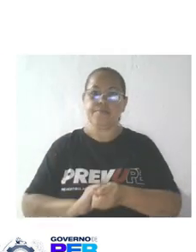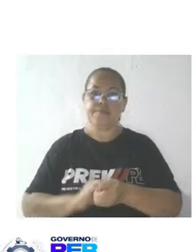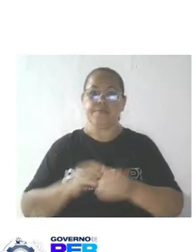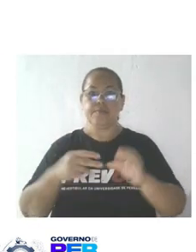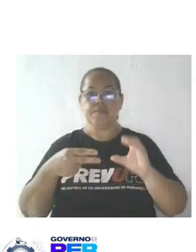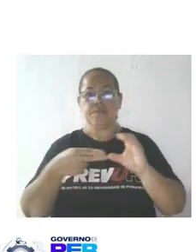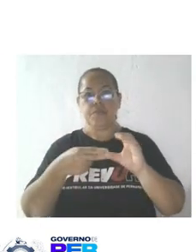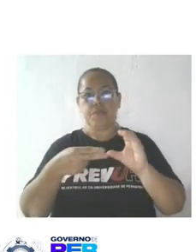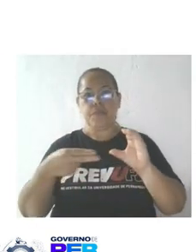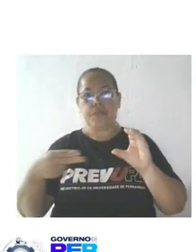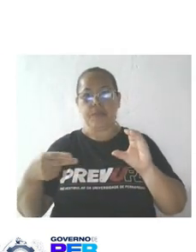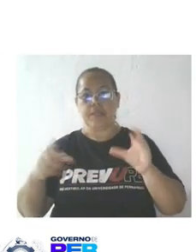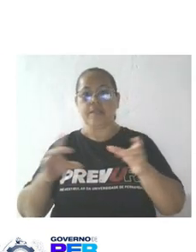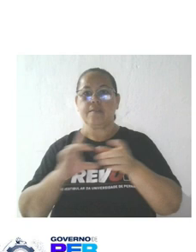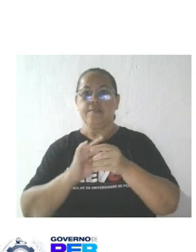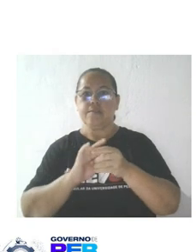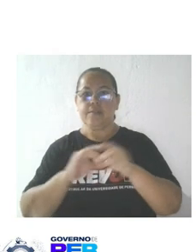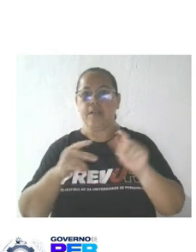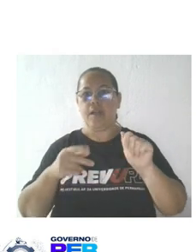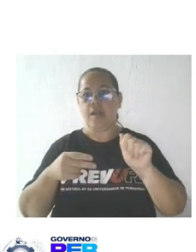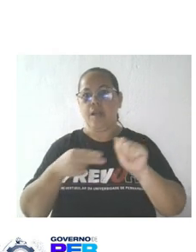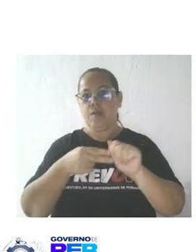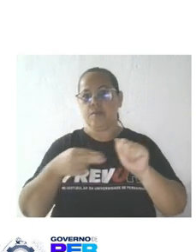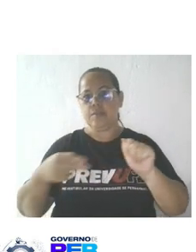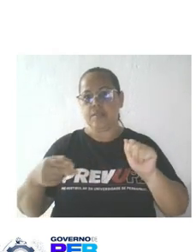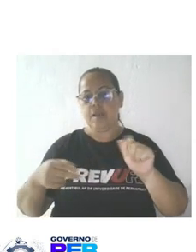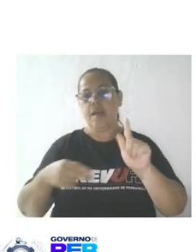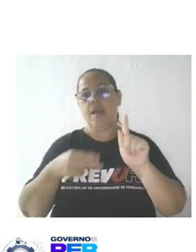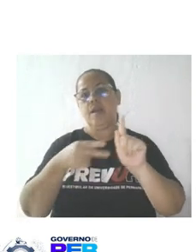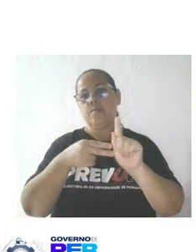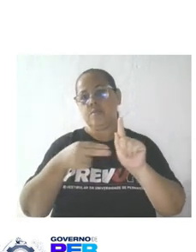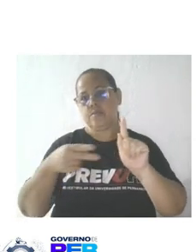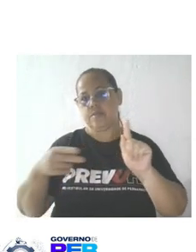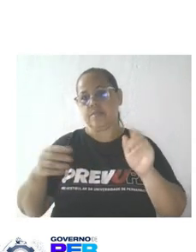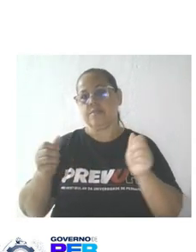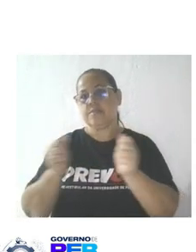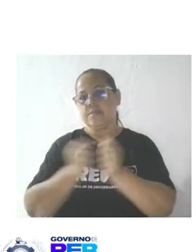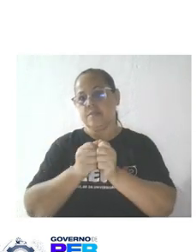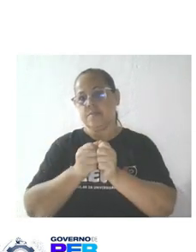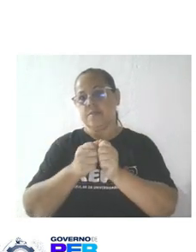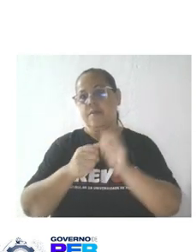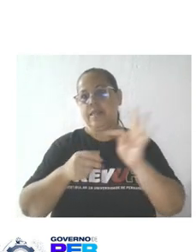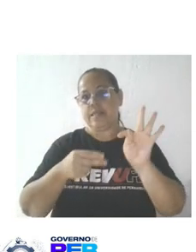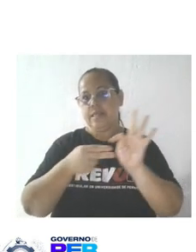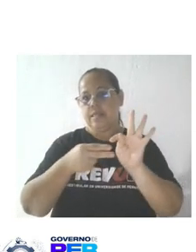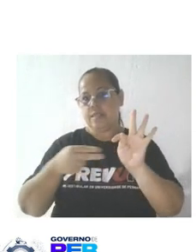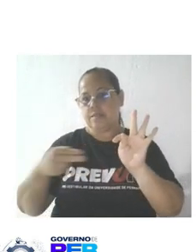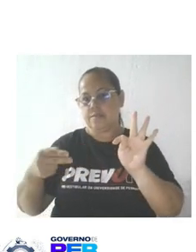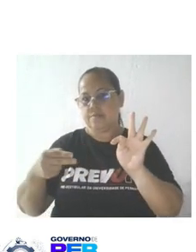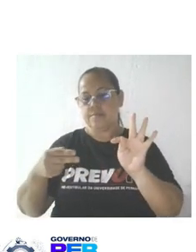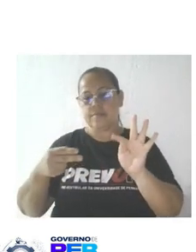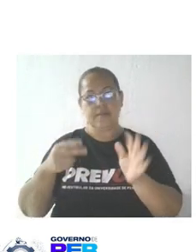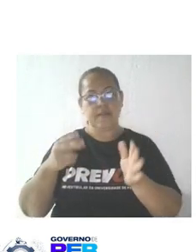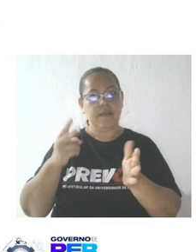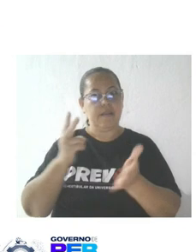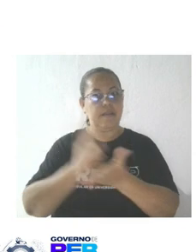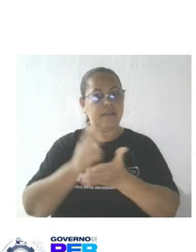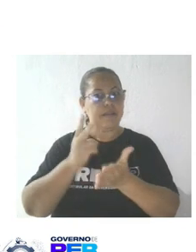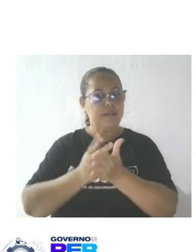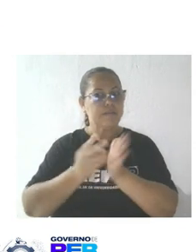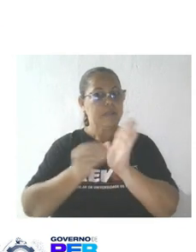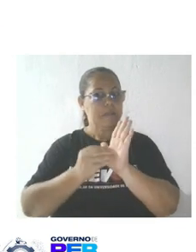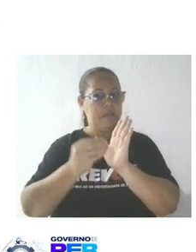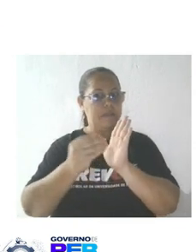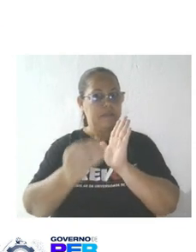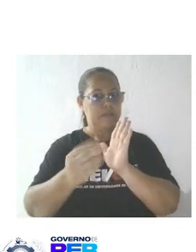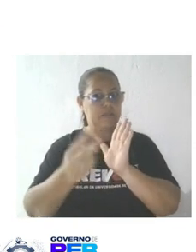sempre se liga a uma guanina e uma adenina sempre se liga a uma timina. Lembra daquela velha dica dos dois cantores, Gal, Costa